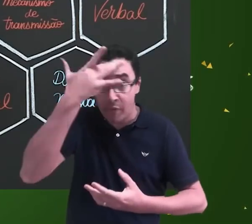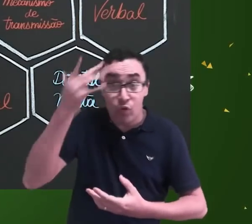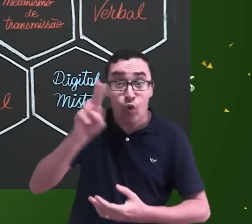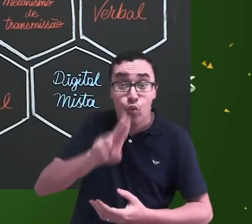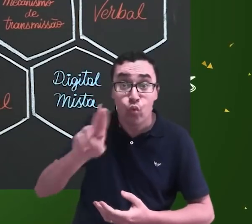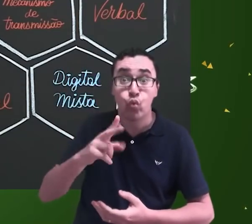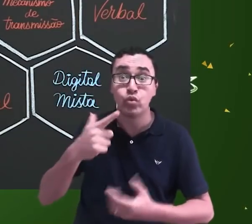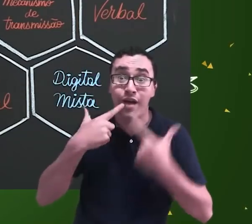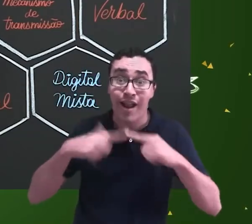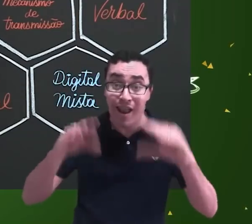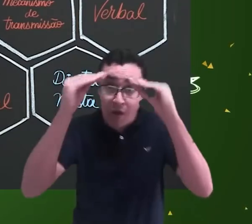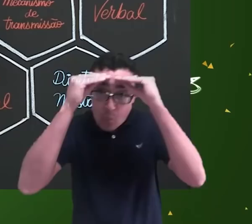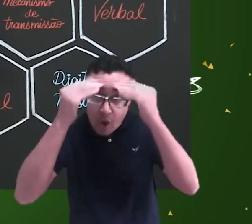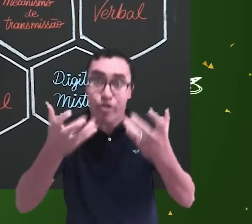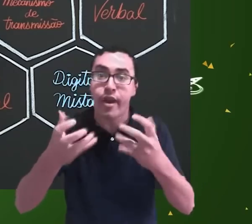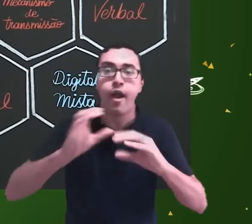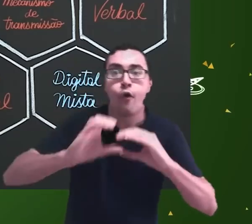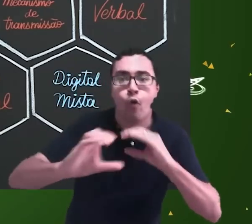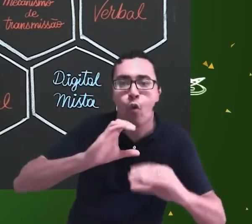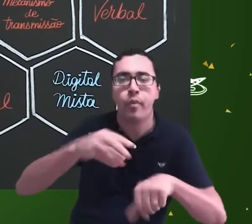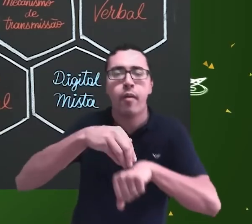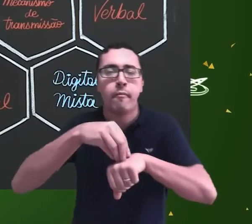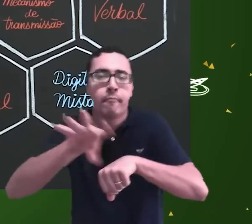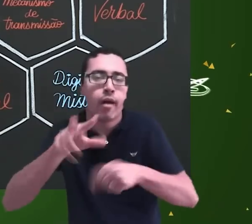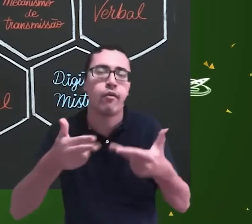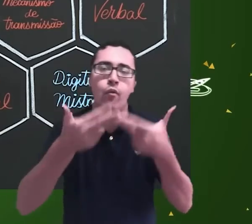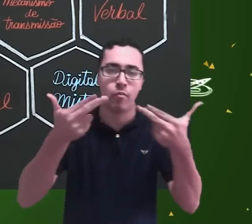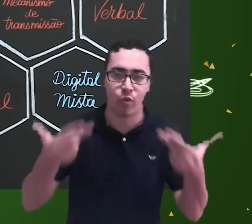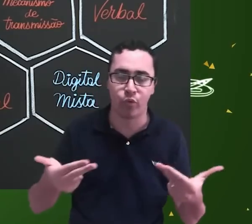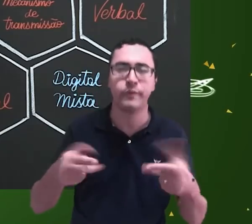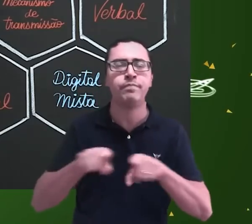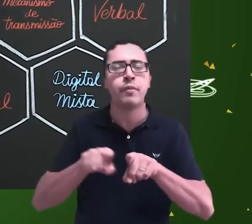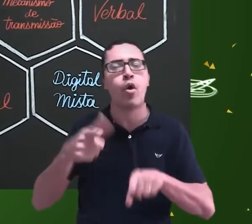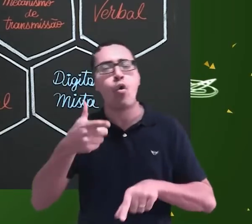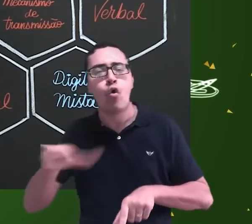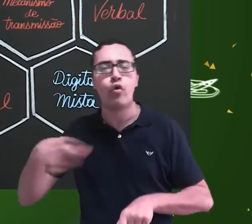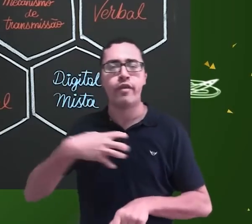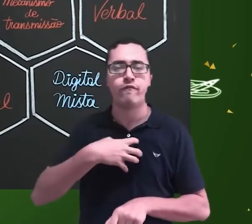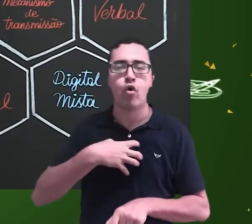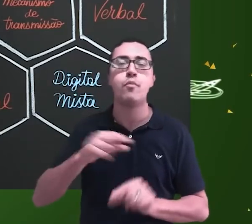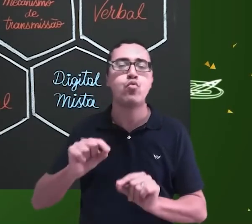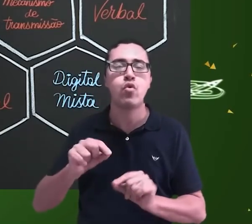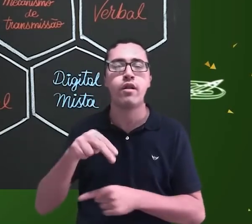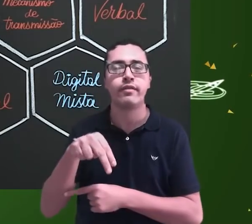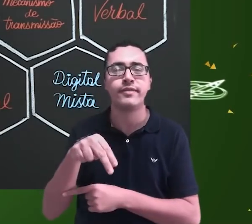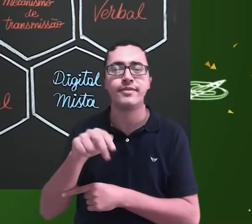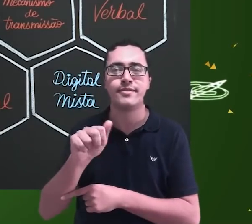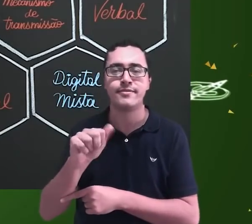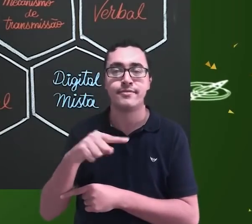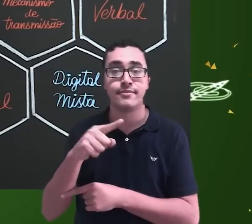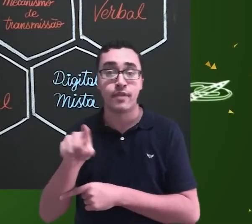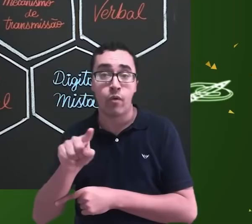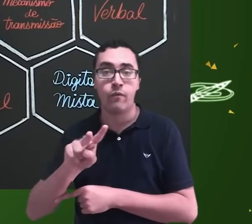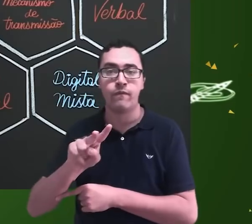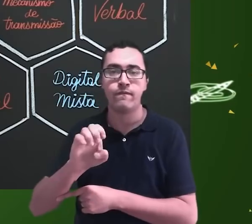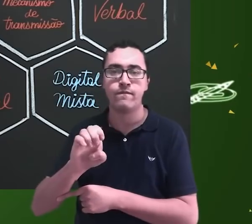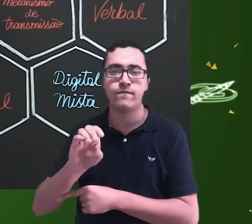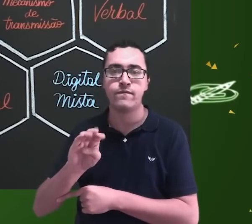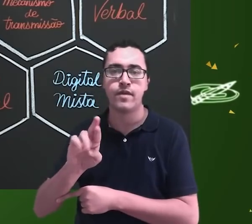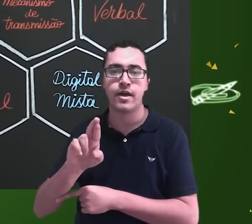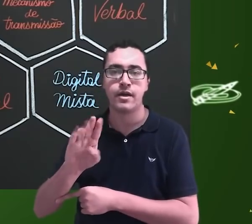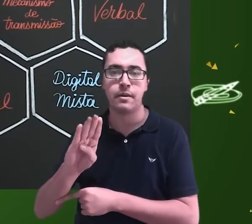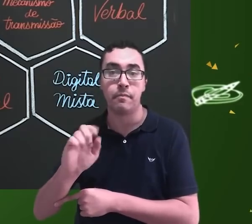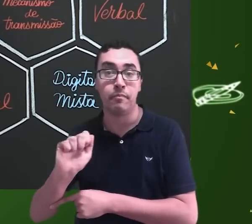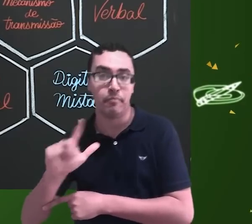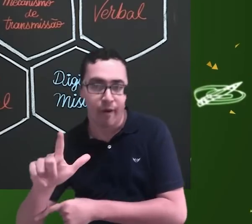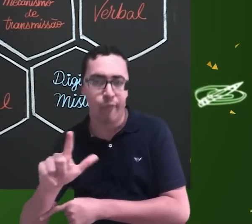dizer algo. A outra forma de linguagem muito comum que a gente utiliza é a não verbal, que é a que não utiliza a palavra. E aí são alguns